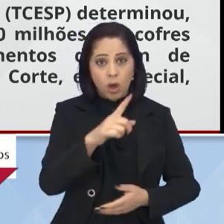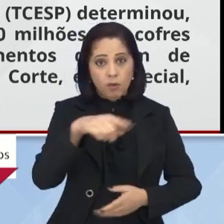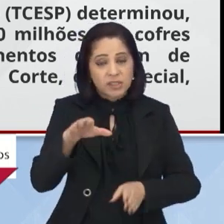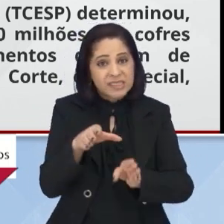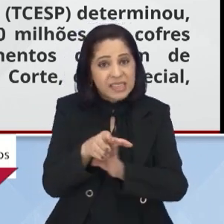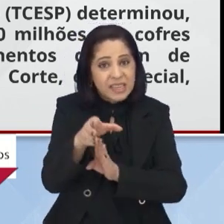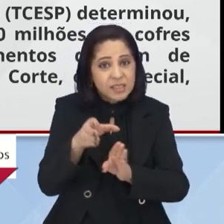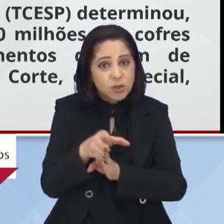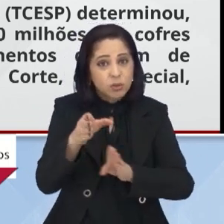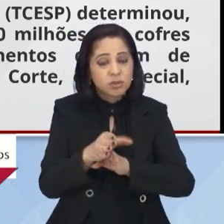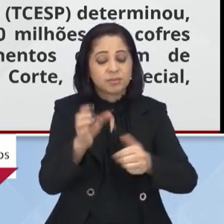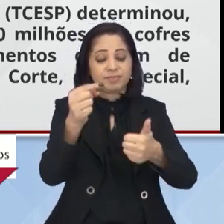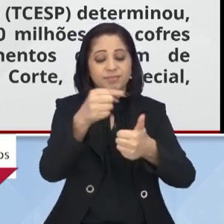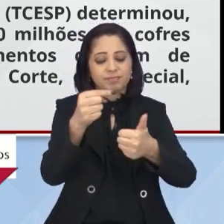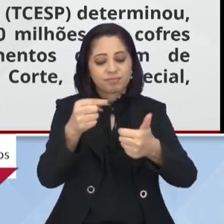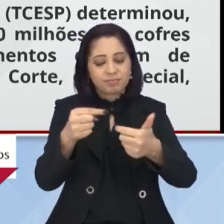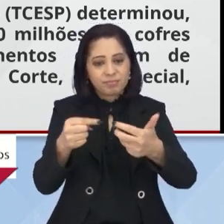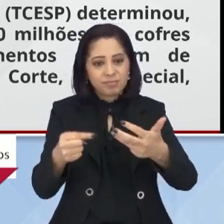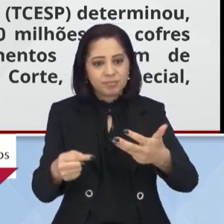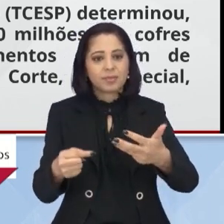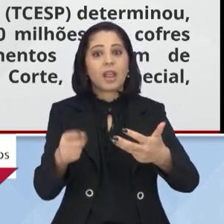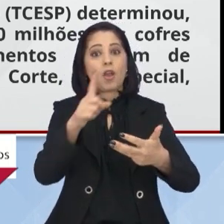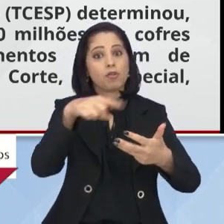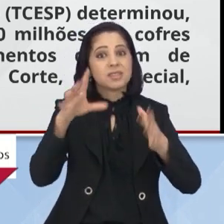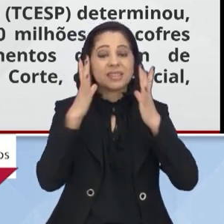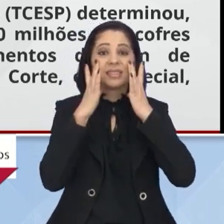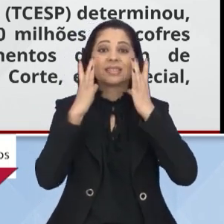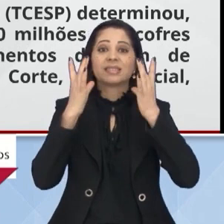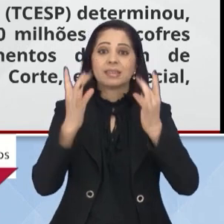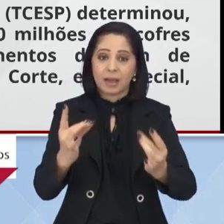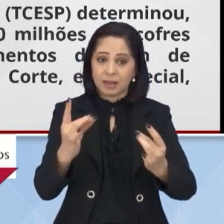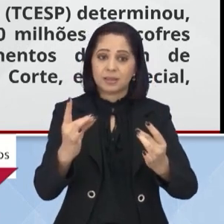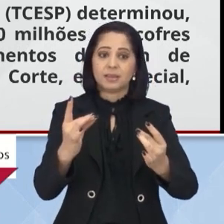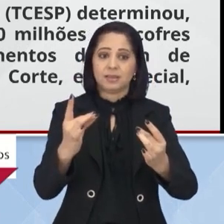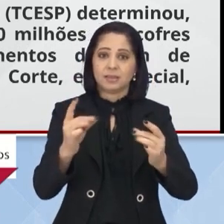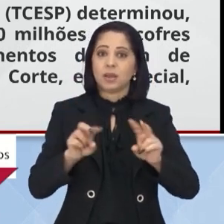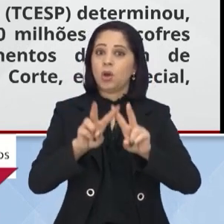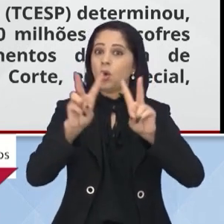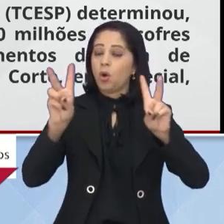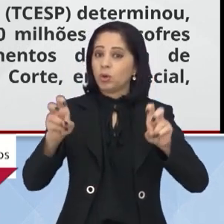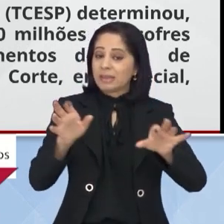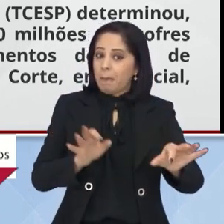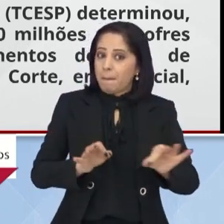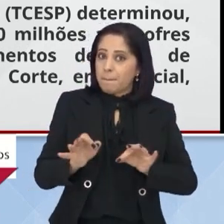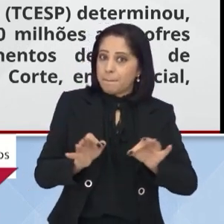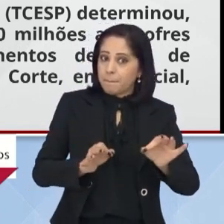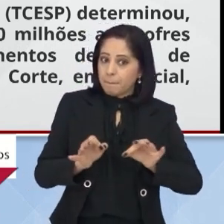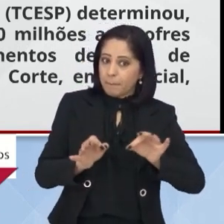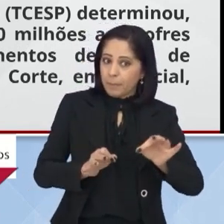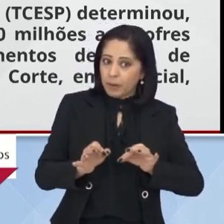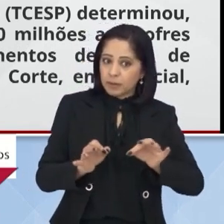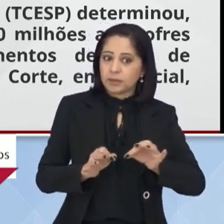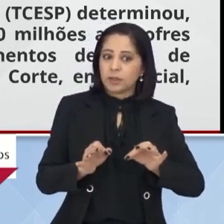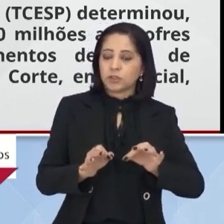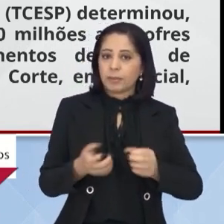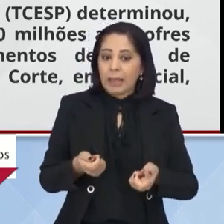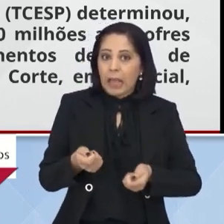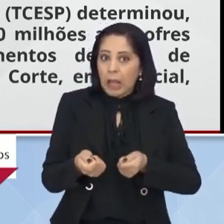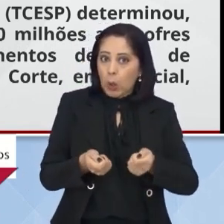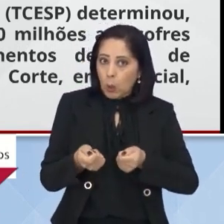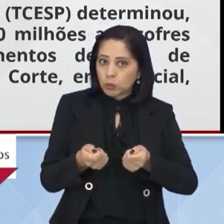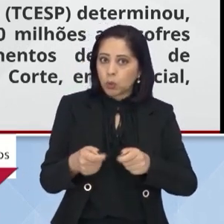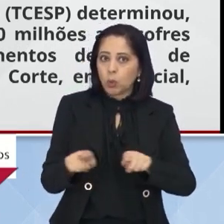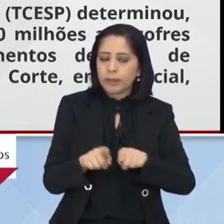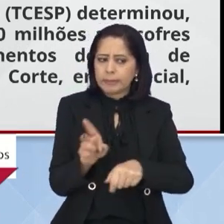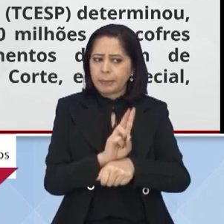alguns pontos que demandam a atenção de vocês no que diz respeito ao planejamento ao controle e a